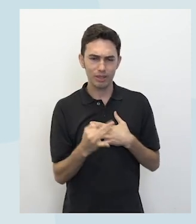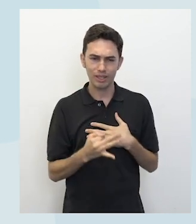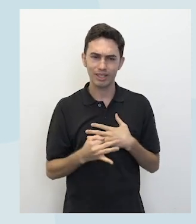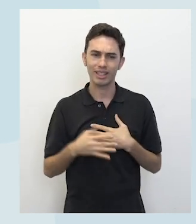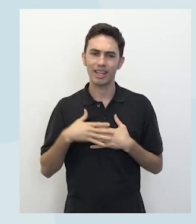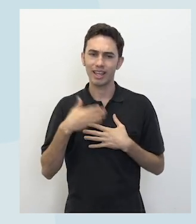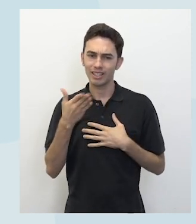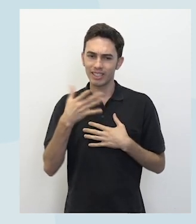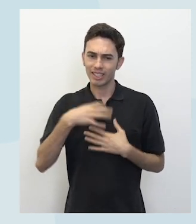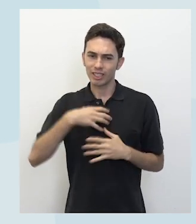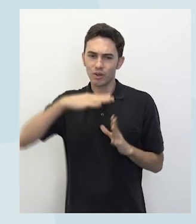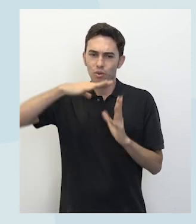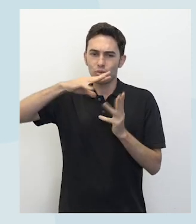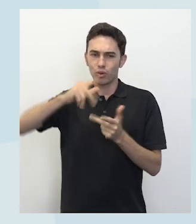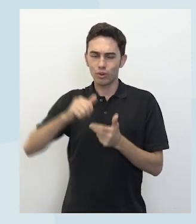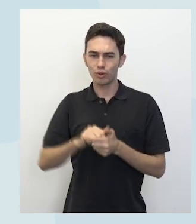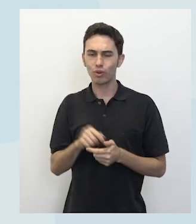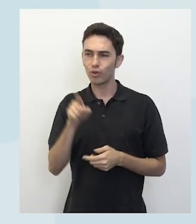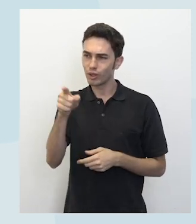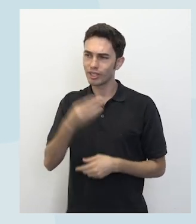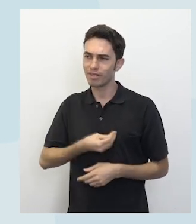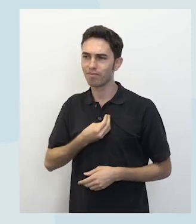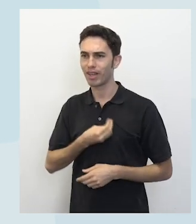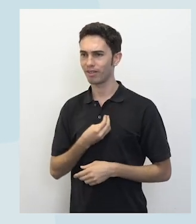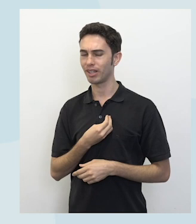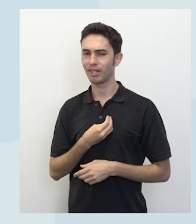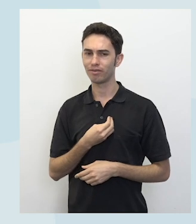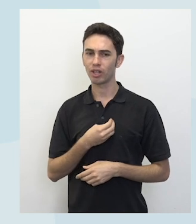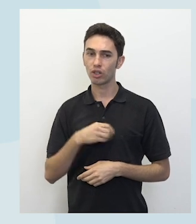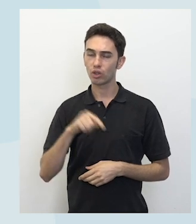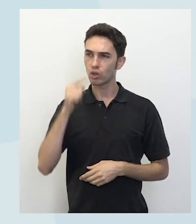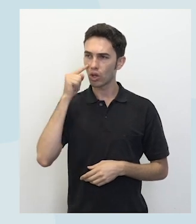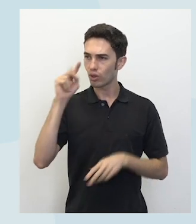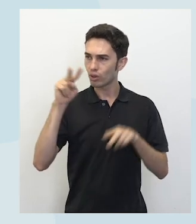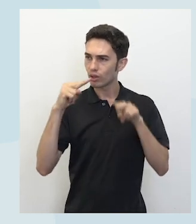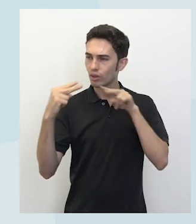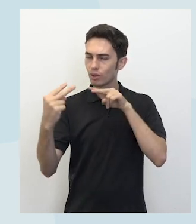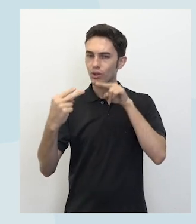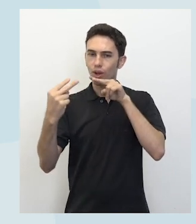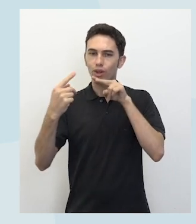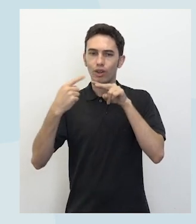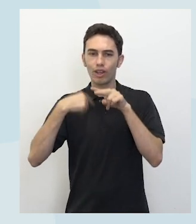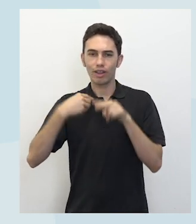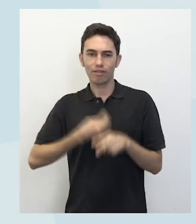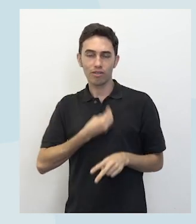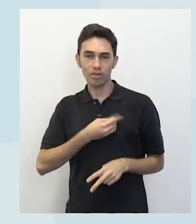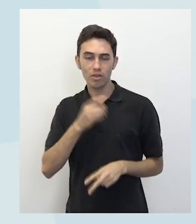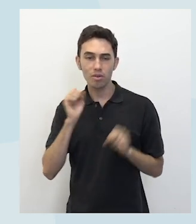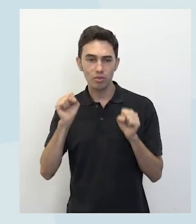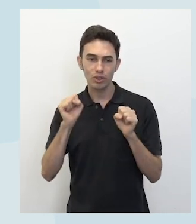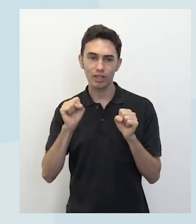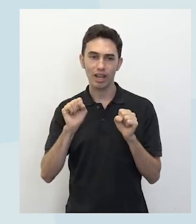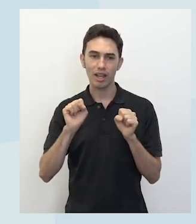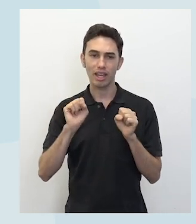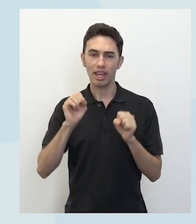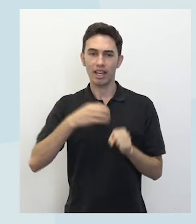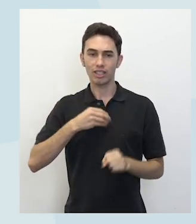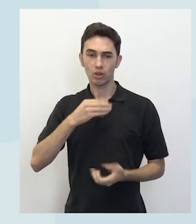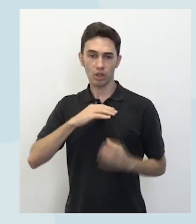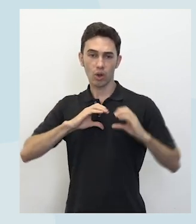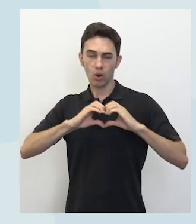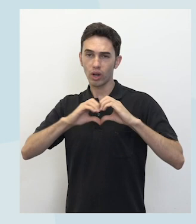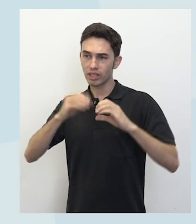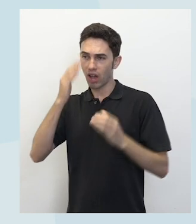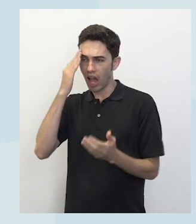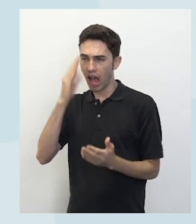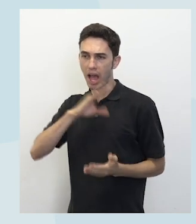minha vida. Só por teus olhos eu viver podia, e por teu coração amar e crer. Em